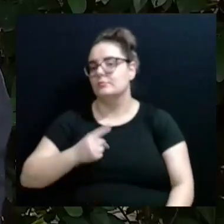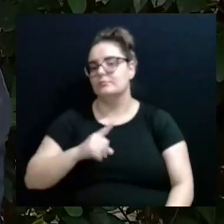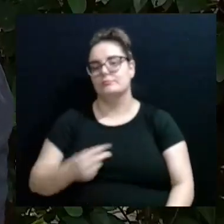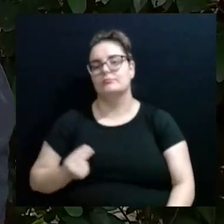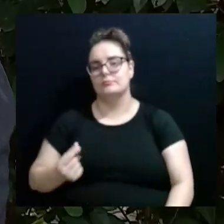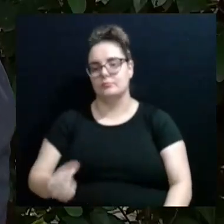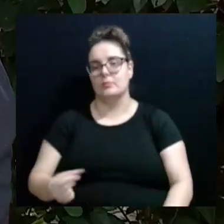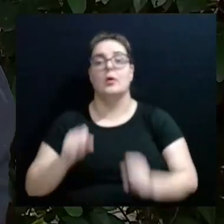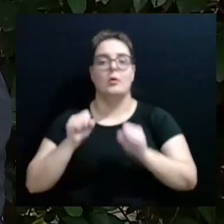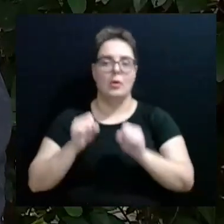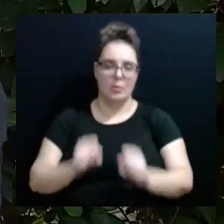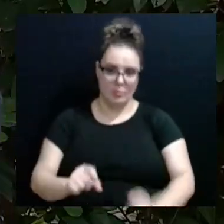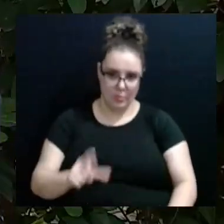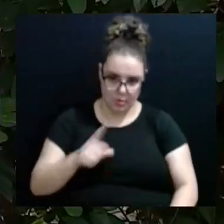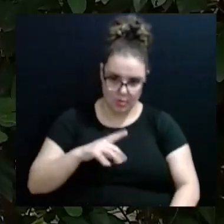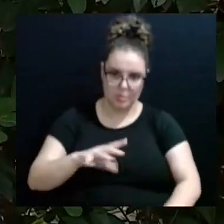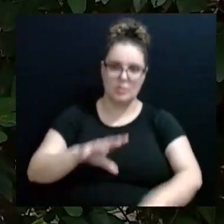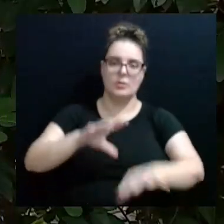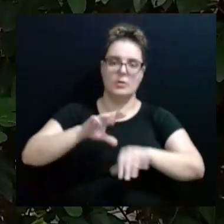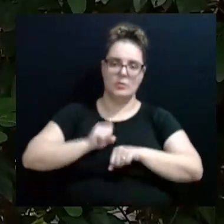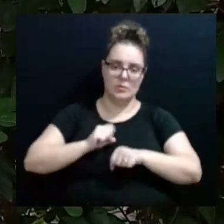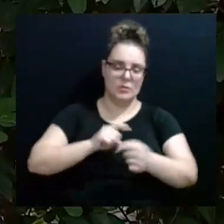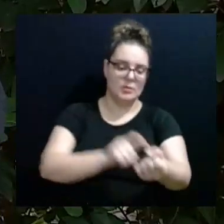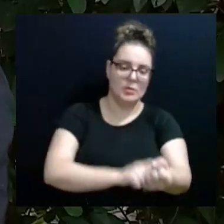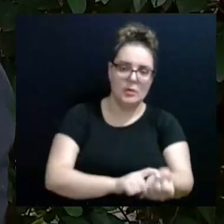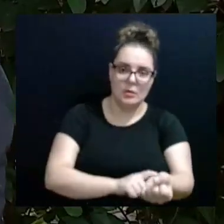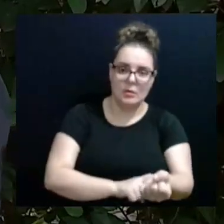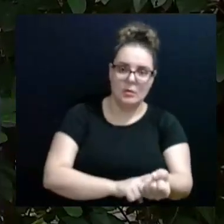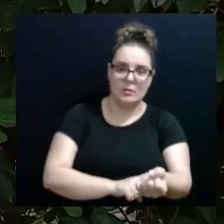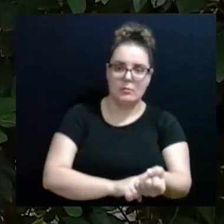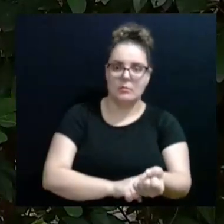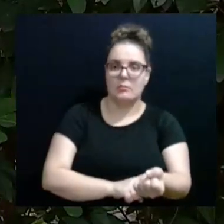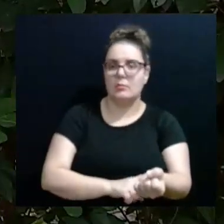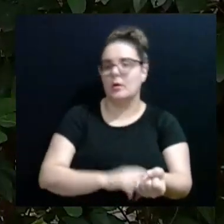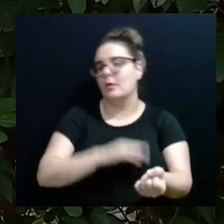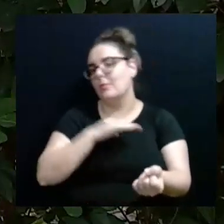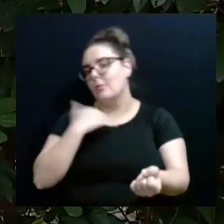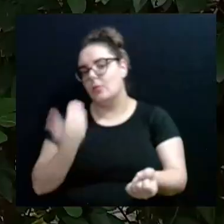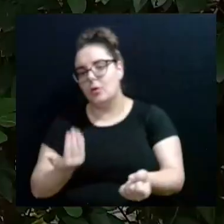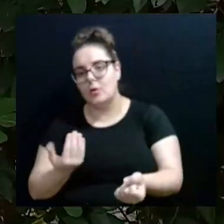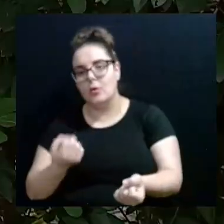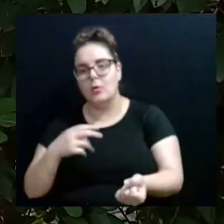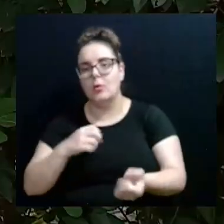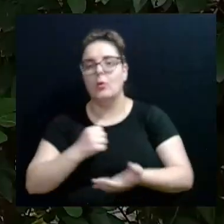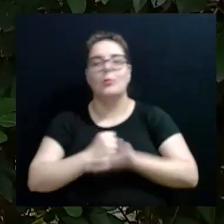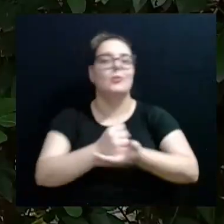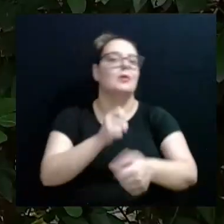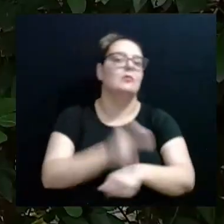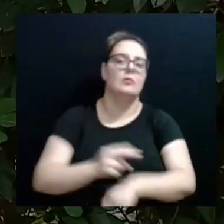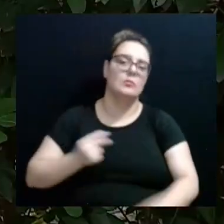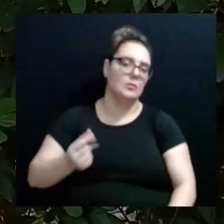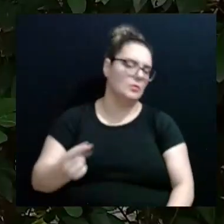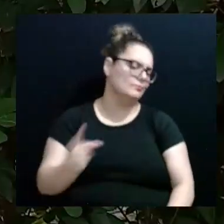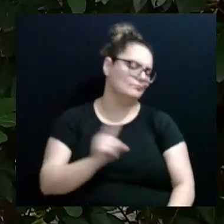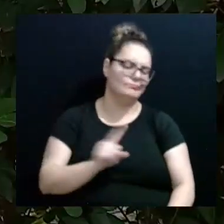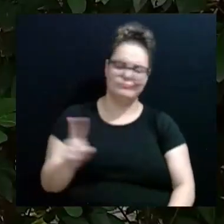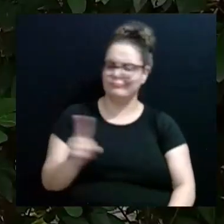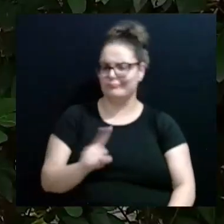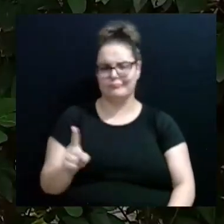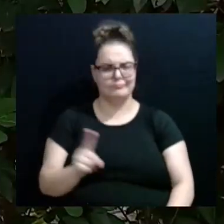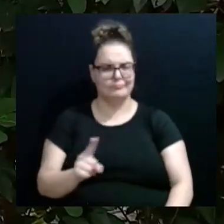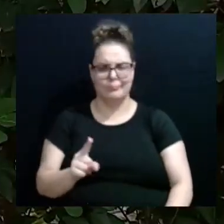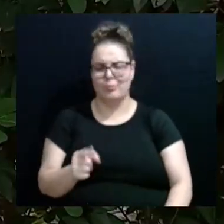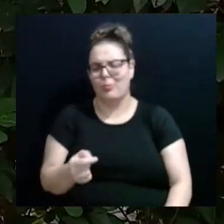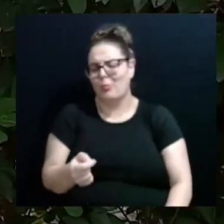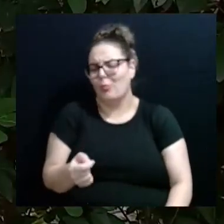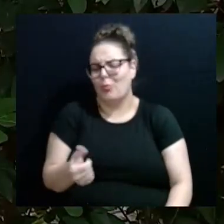ser contaminado, mas ele morrer disso ou ficar carregando esse vírus por muito tempo é muito, muito improvável.